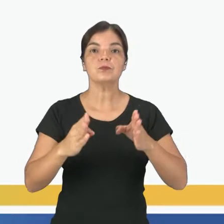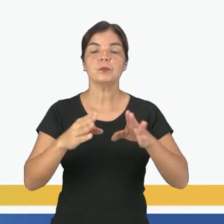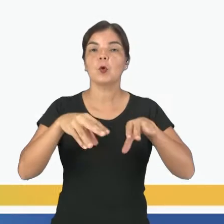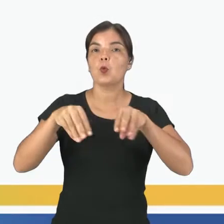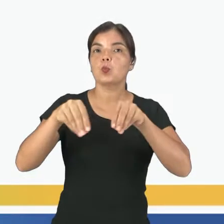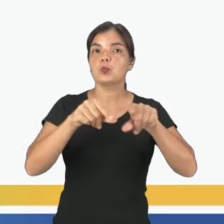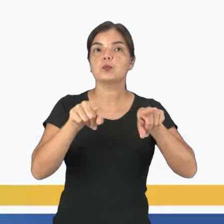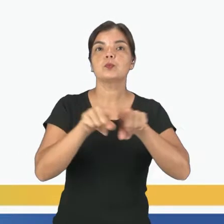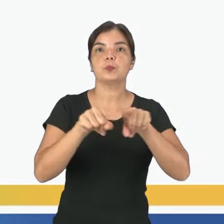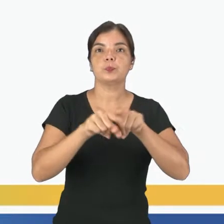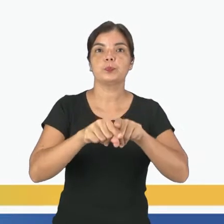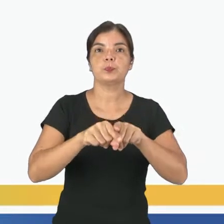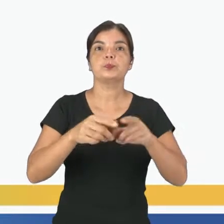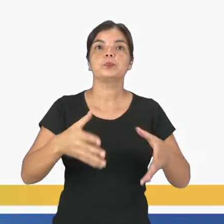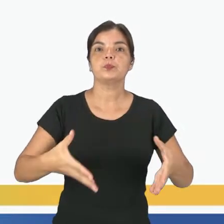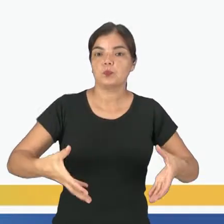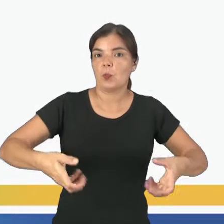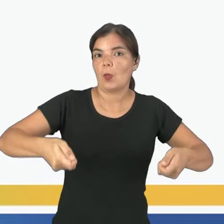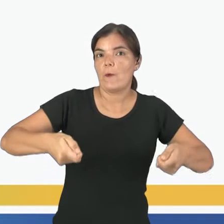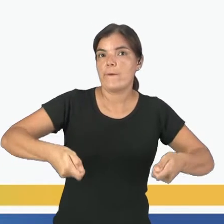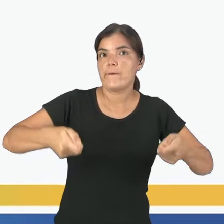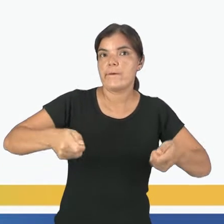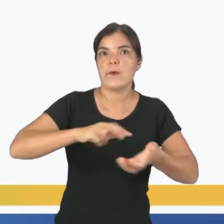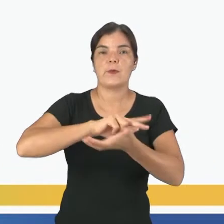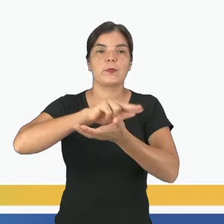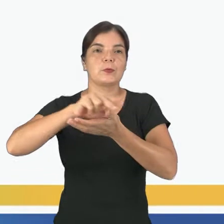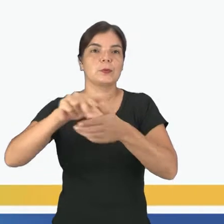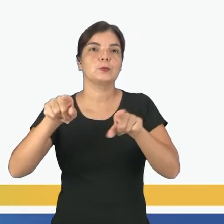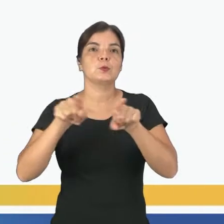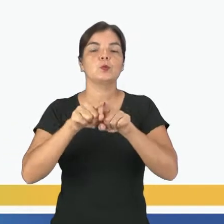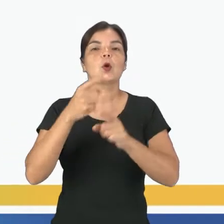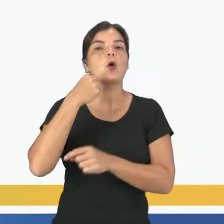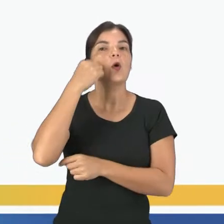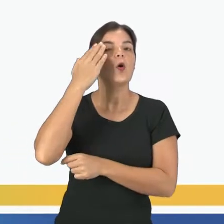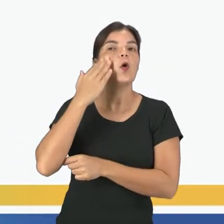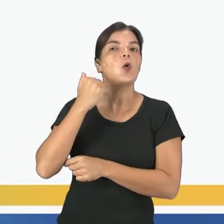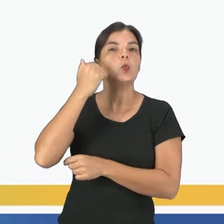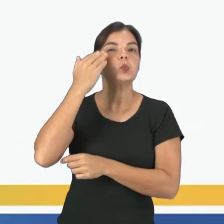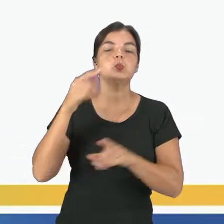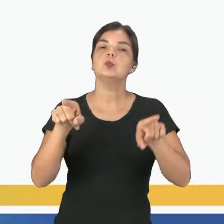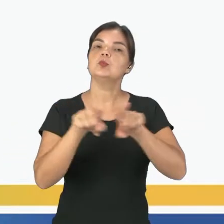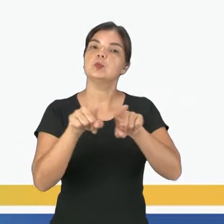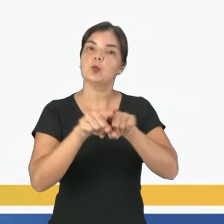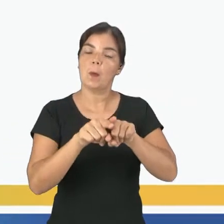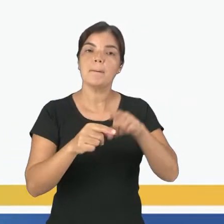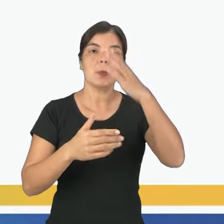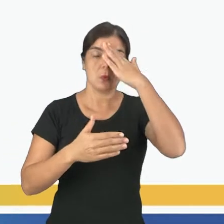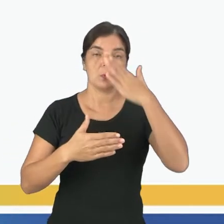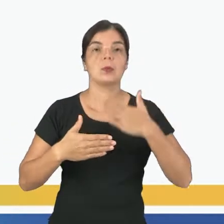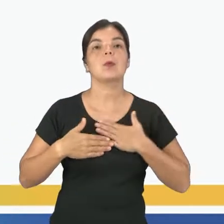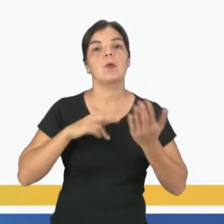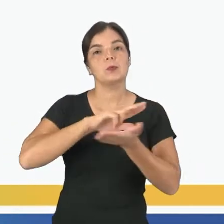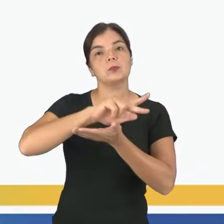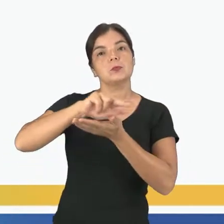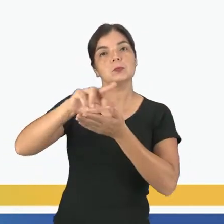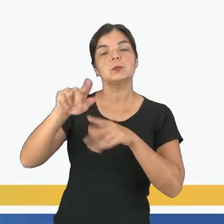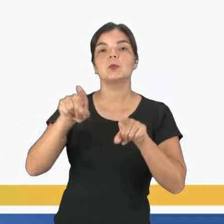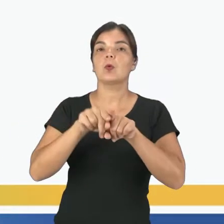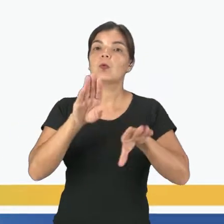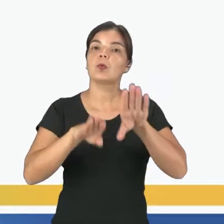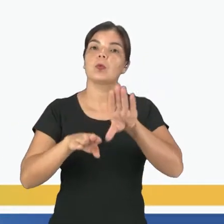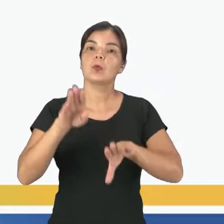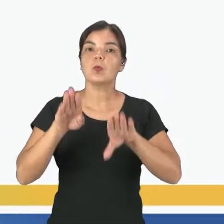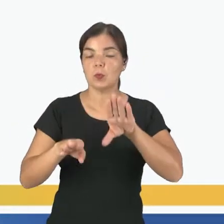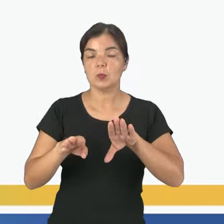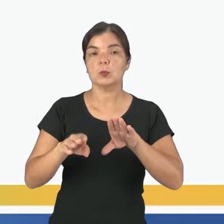cerâmica, as cestarias que têm diversas funções, a pintura corporal também bem diversificada de acordo